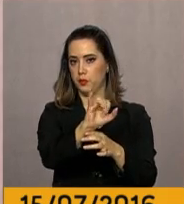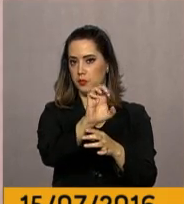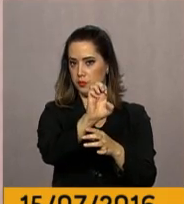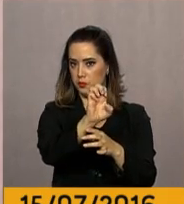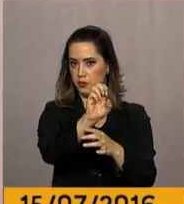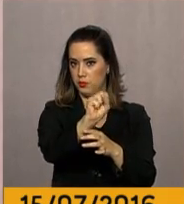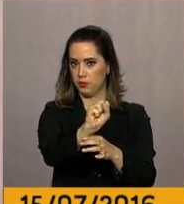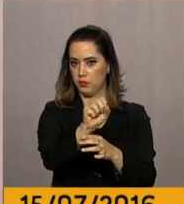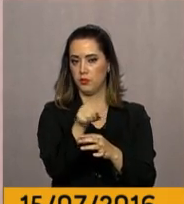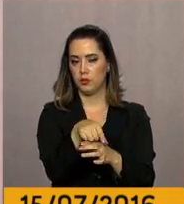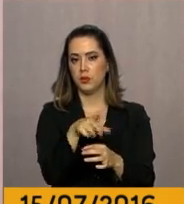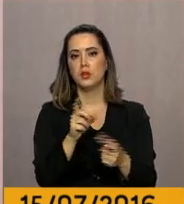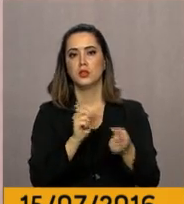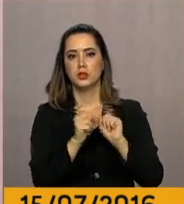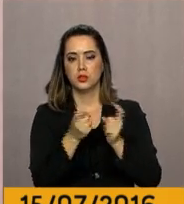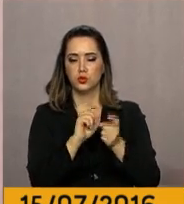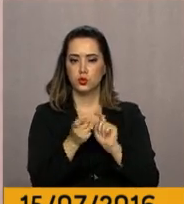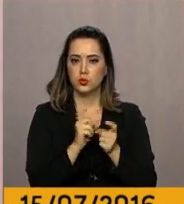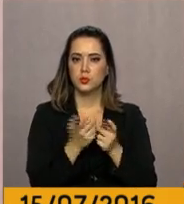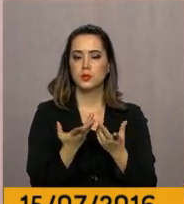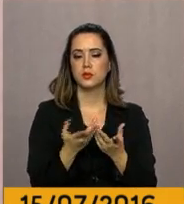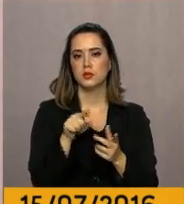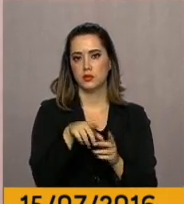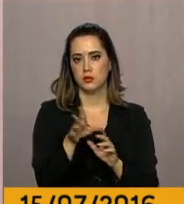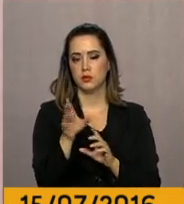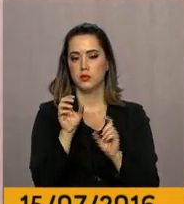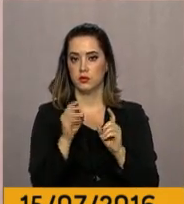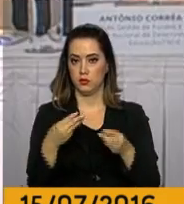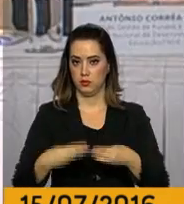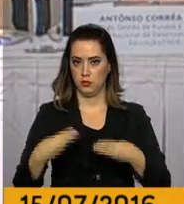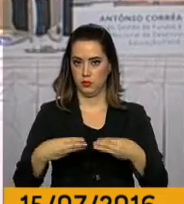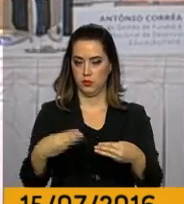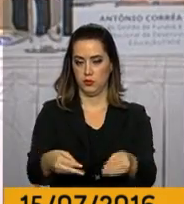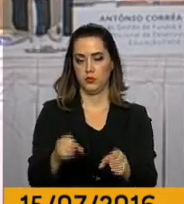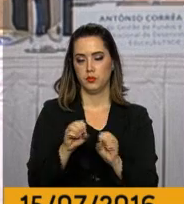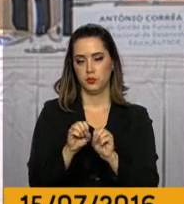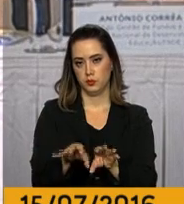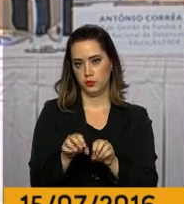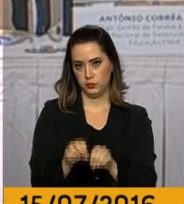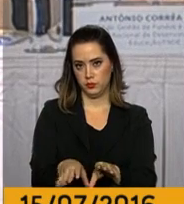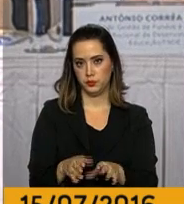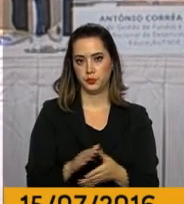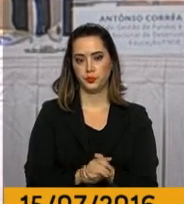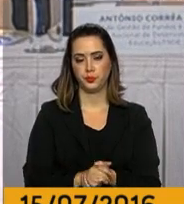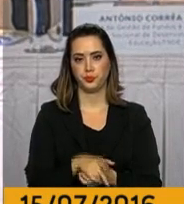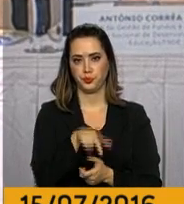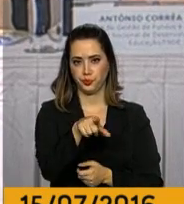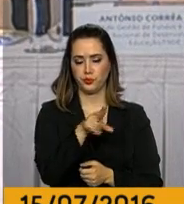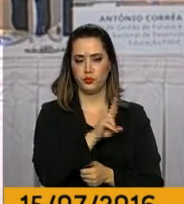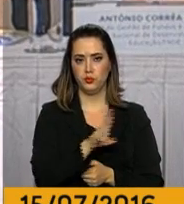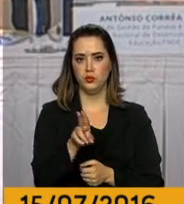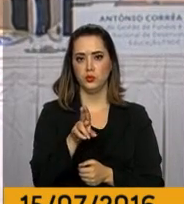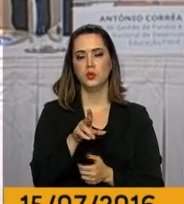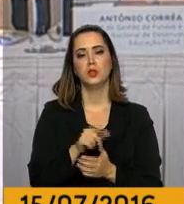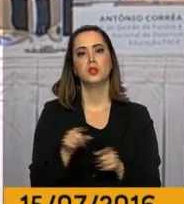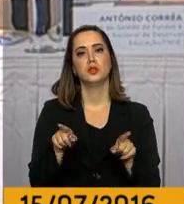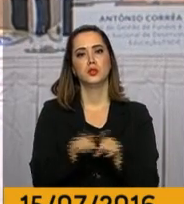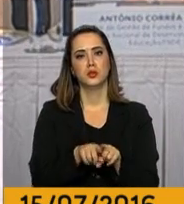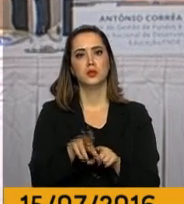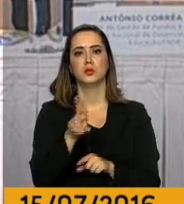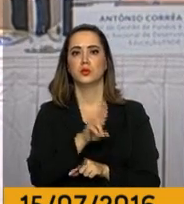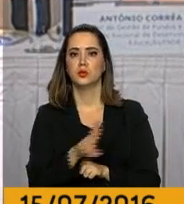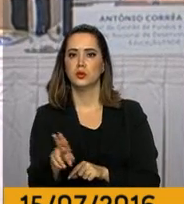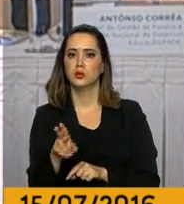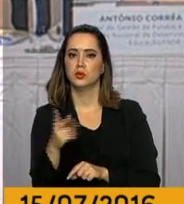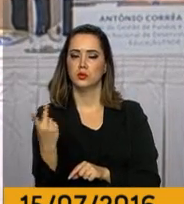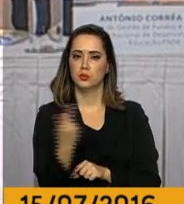do Ministério da Educação, aqui o doutor Antônio Corrêa Neto, que é diretor de gestão de fundos do FNDE, e o próprio presidente